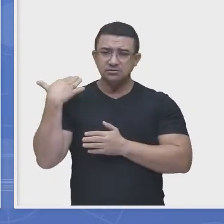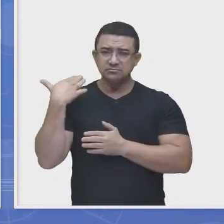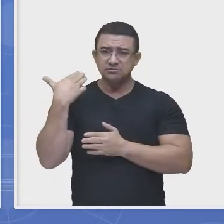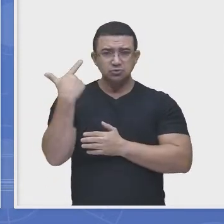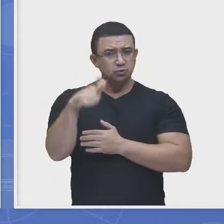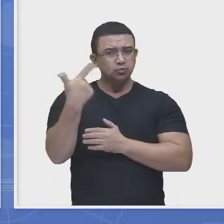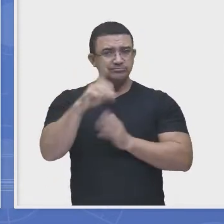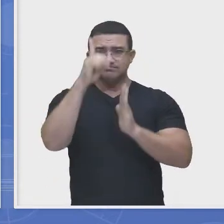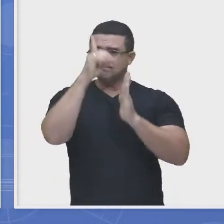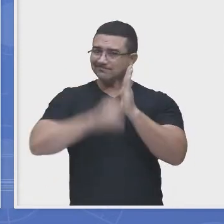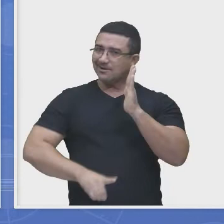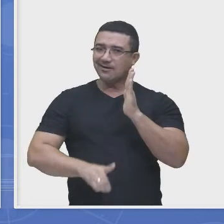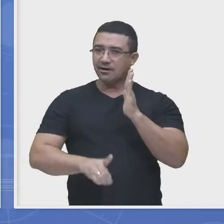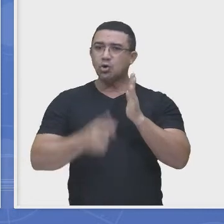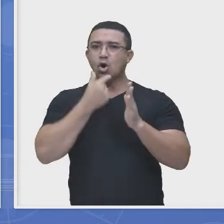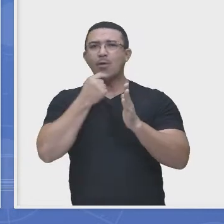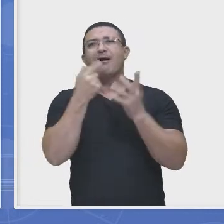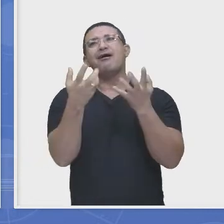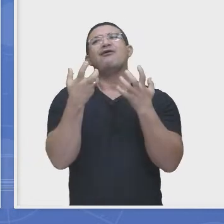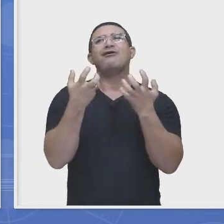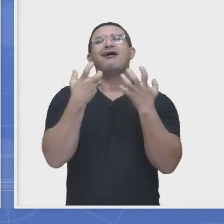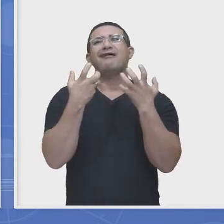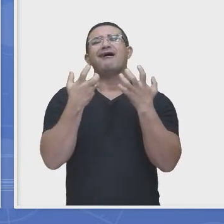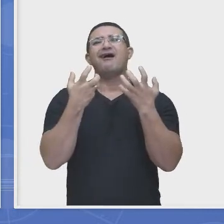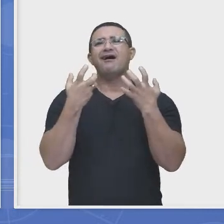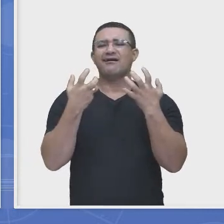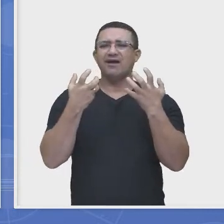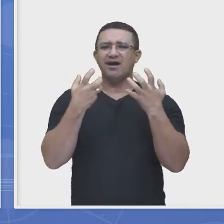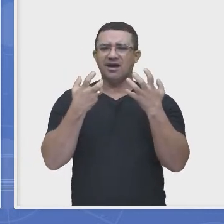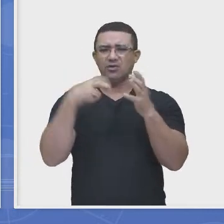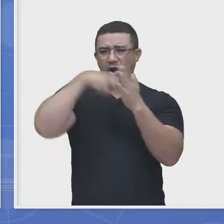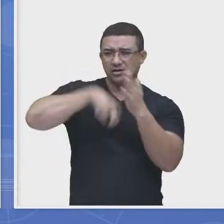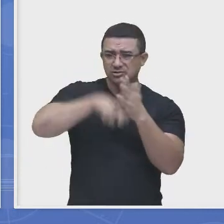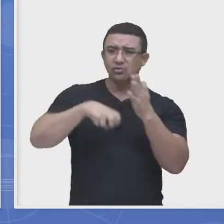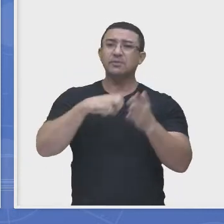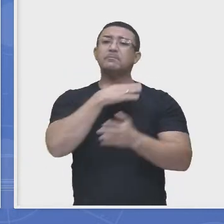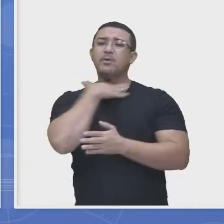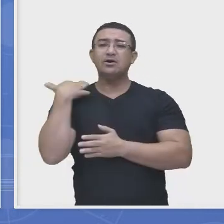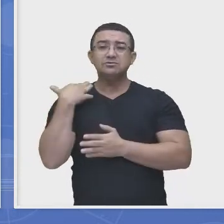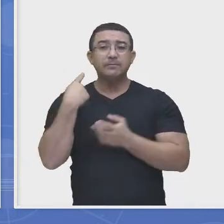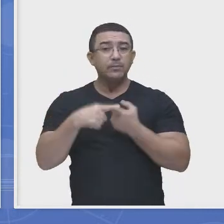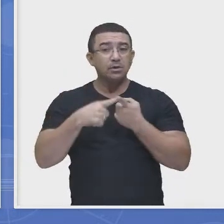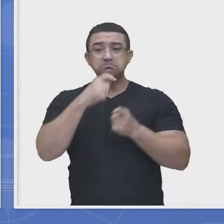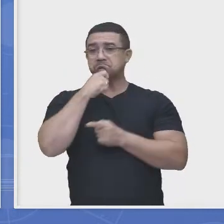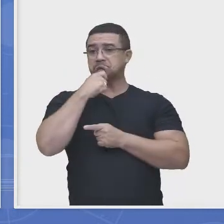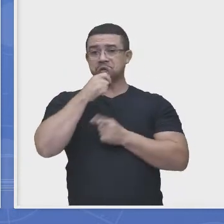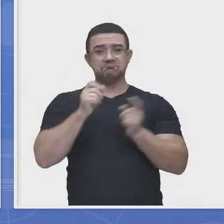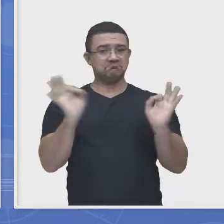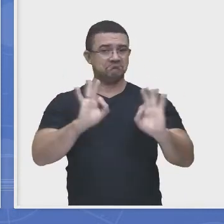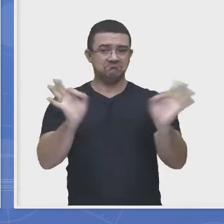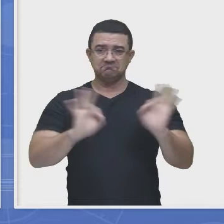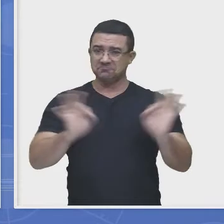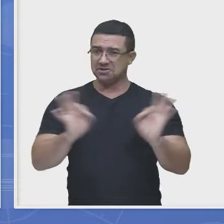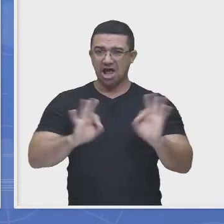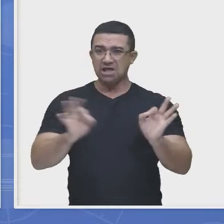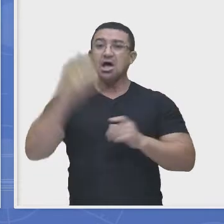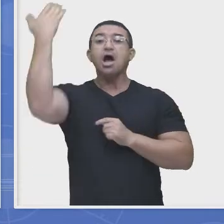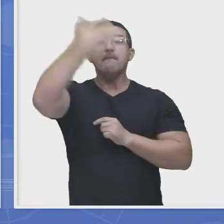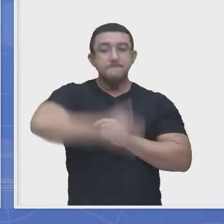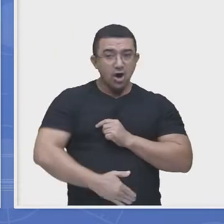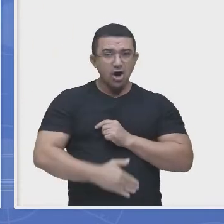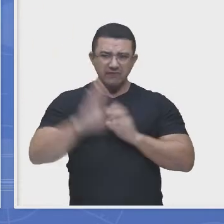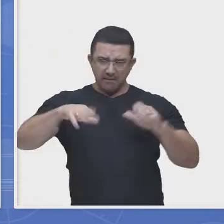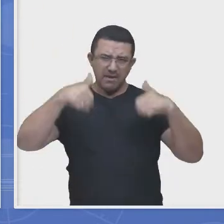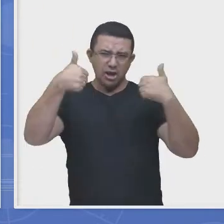de invocá-la, olha só, enquanto não se provar o quê? Que ela é o meio mais eficaz